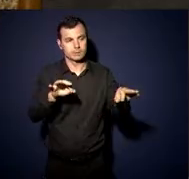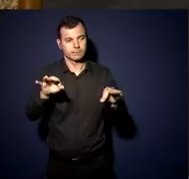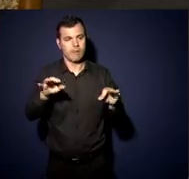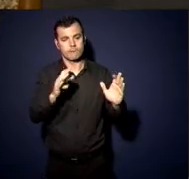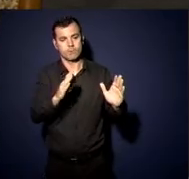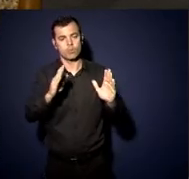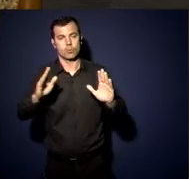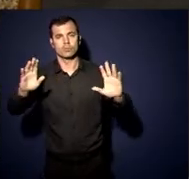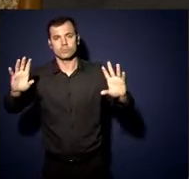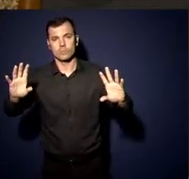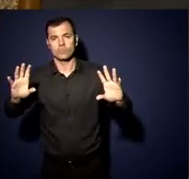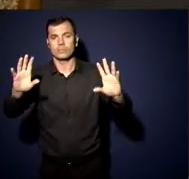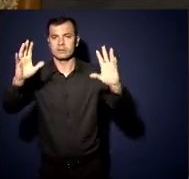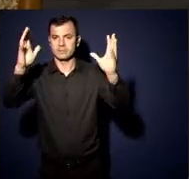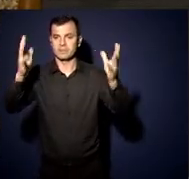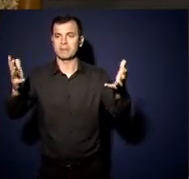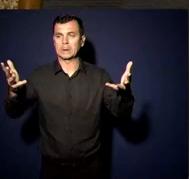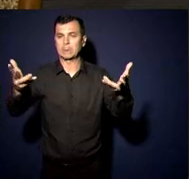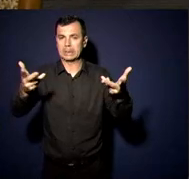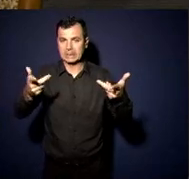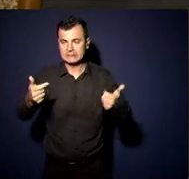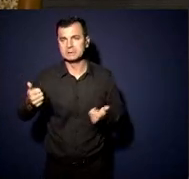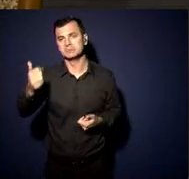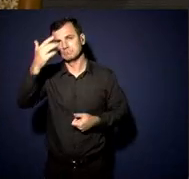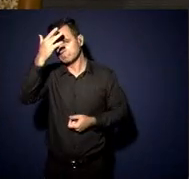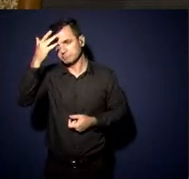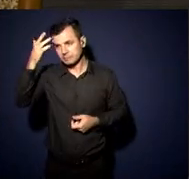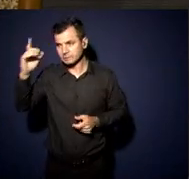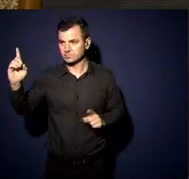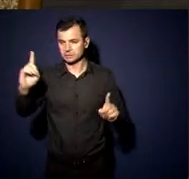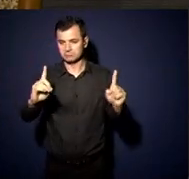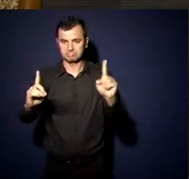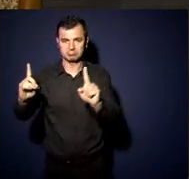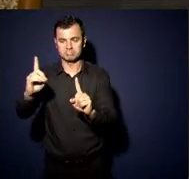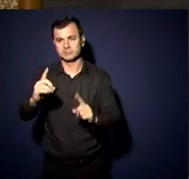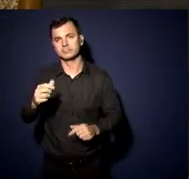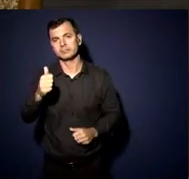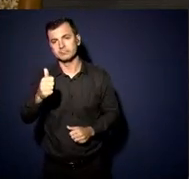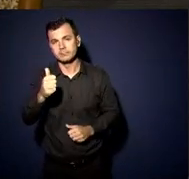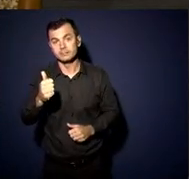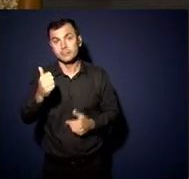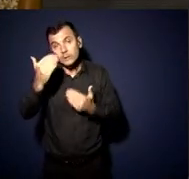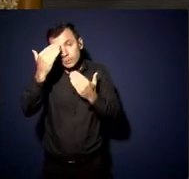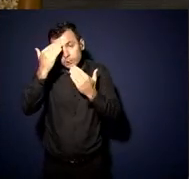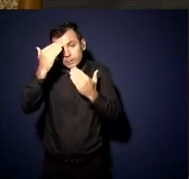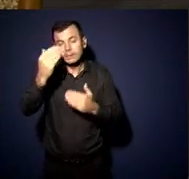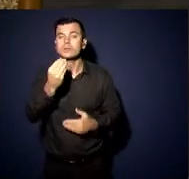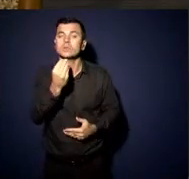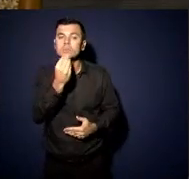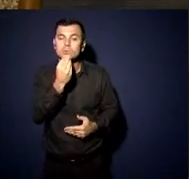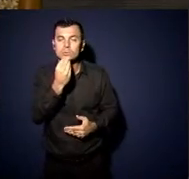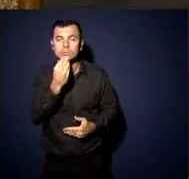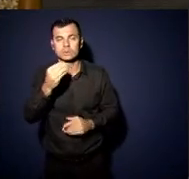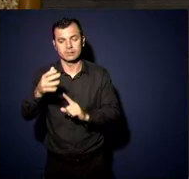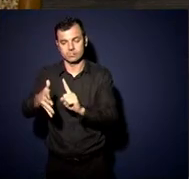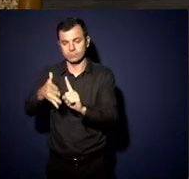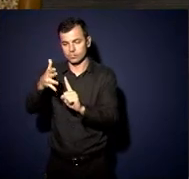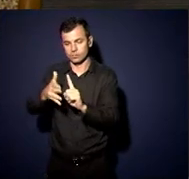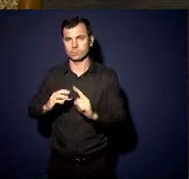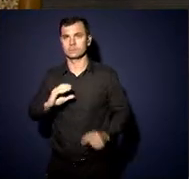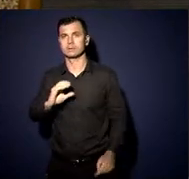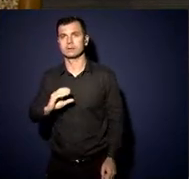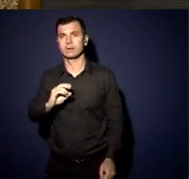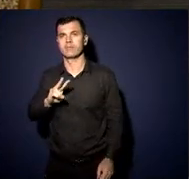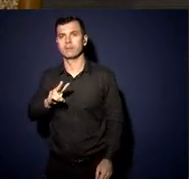tão grandioso com tanta gente qualificada E agradecendo a oportunidade para poder espalhar um pouco a palavra da cvm